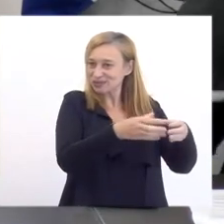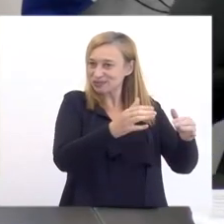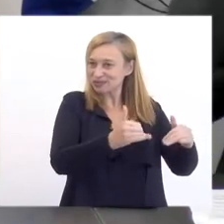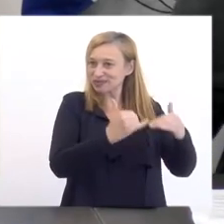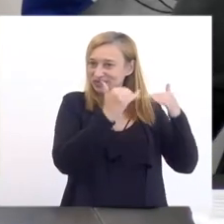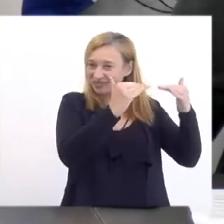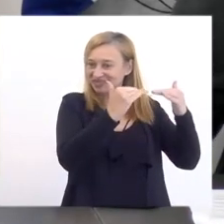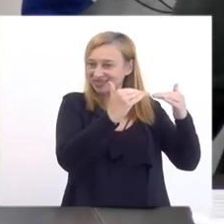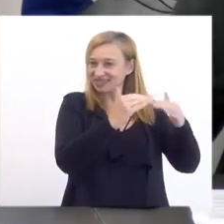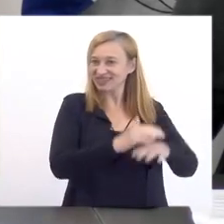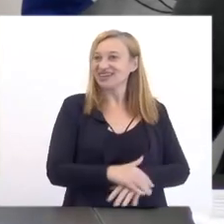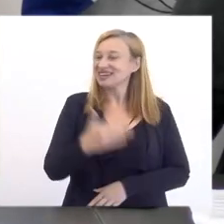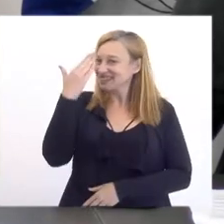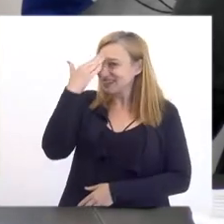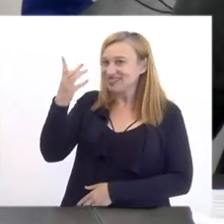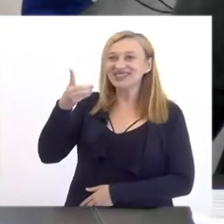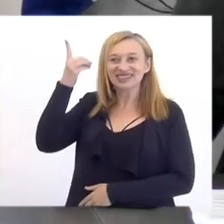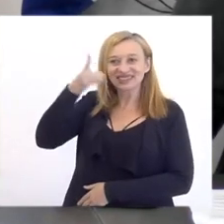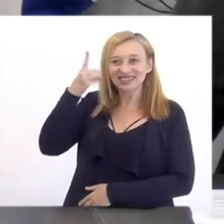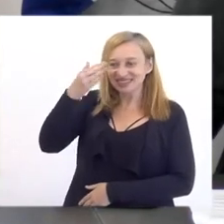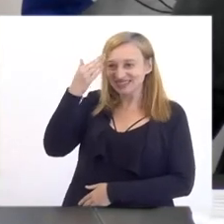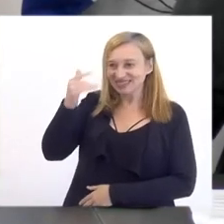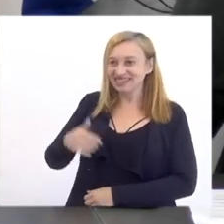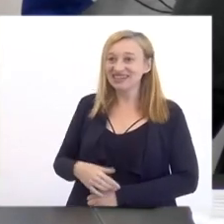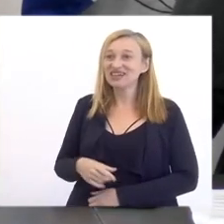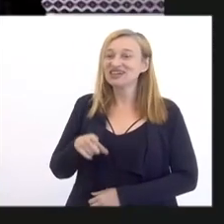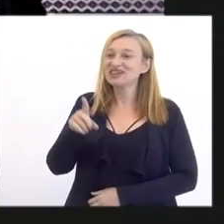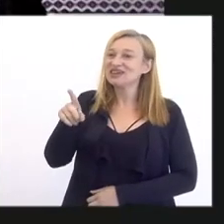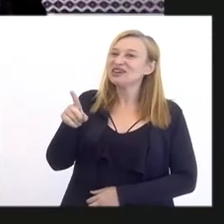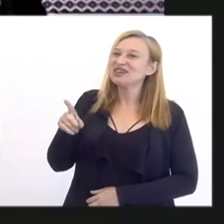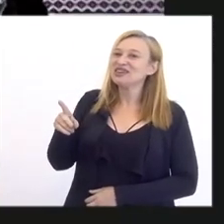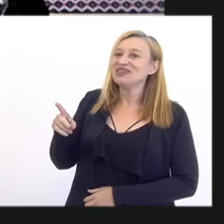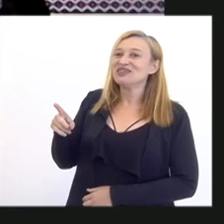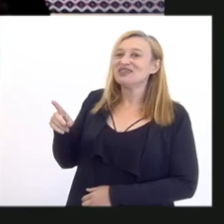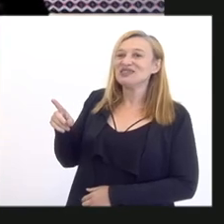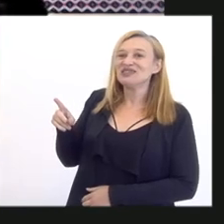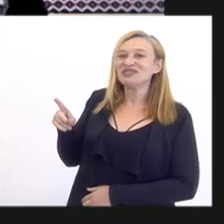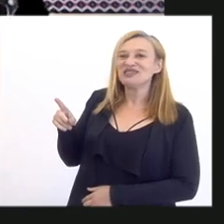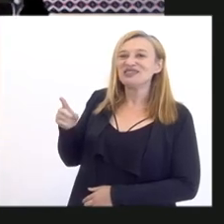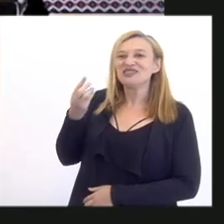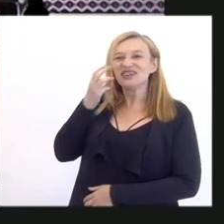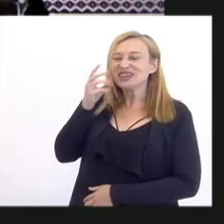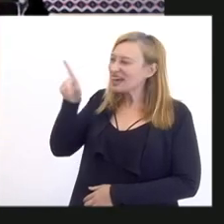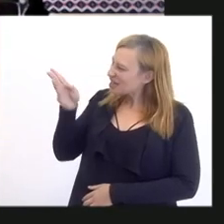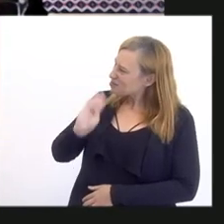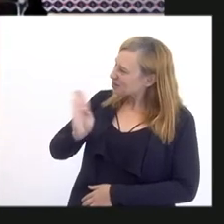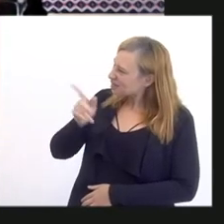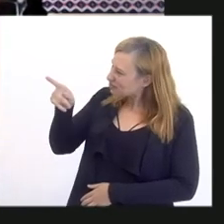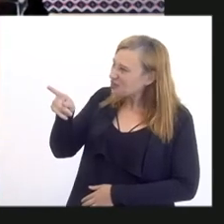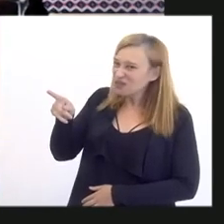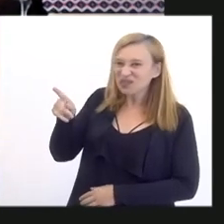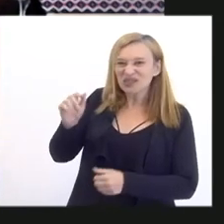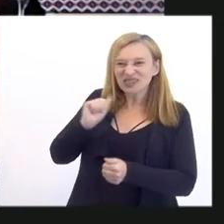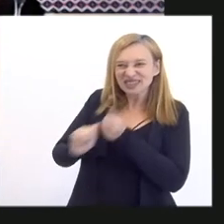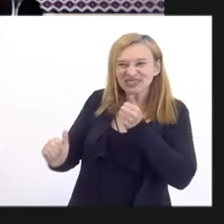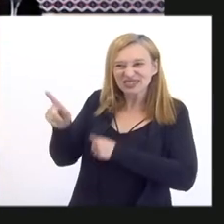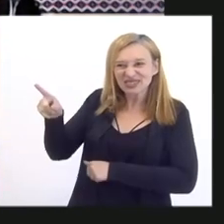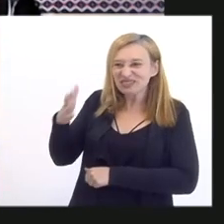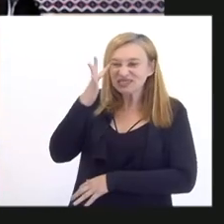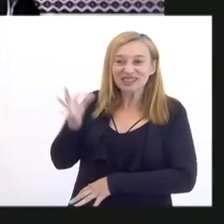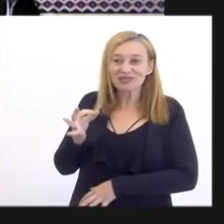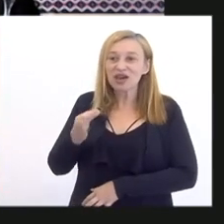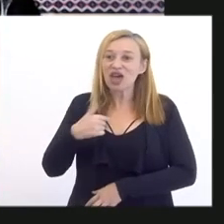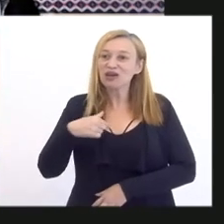conosco. Deputado Valdec, obrigado. Um abraço, Valdec, deputado. Você Mink. É botafoguense, Valdec? Eu não sabia. Valdec é botafoguense. E olha,